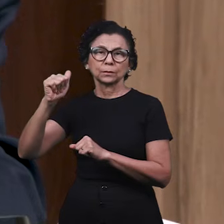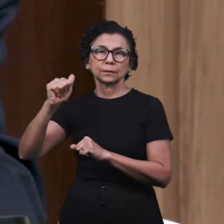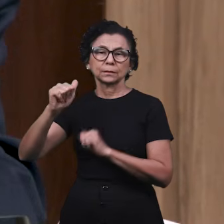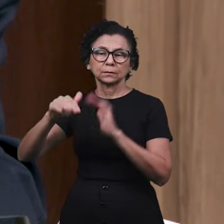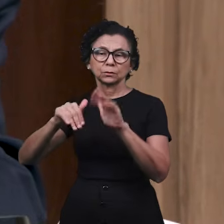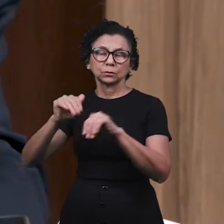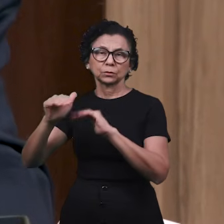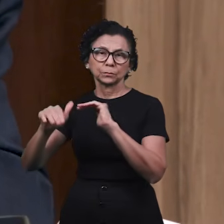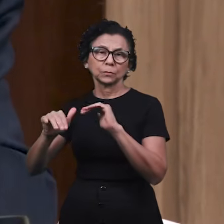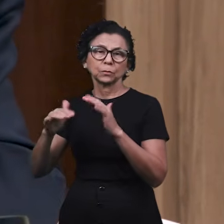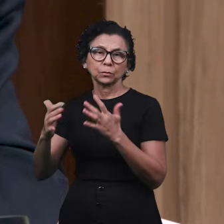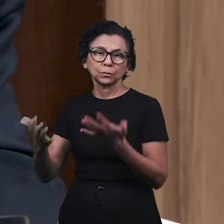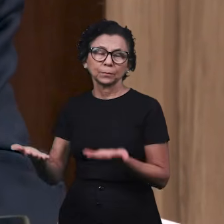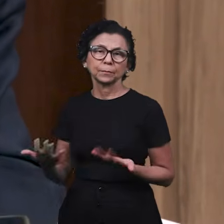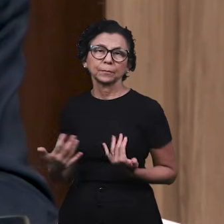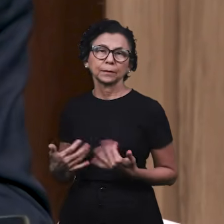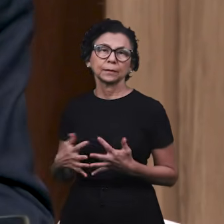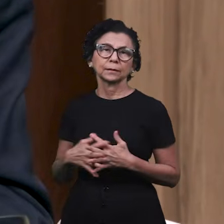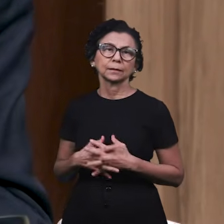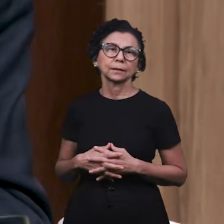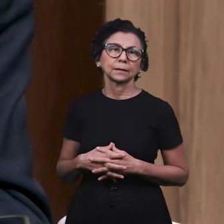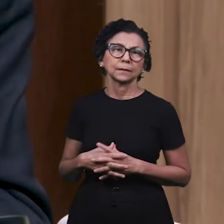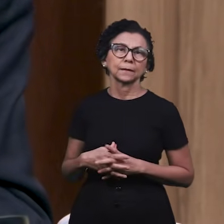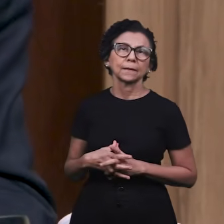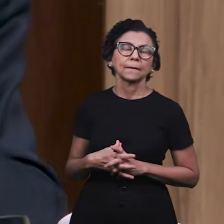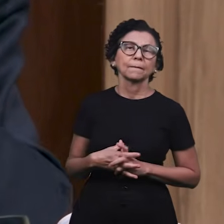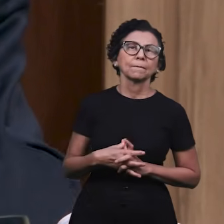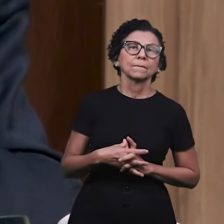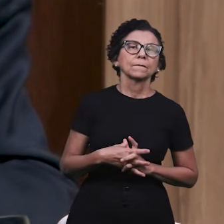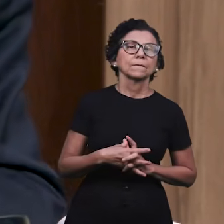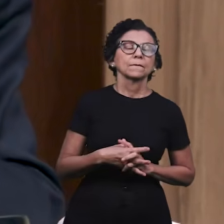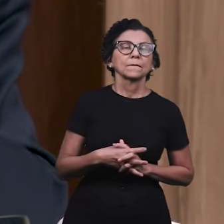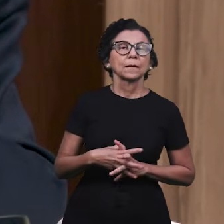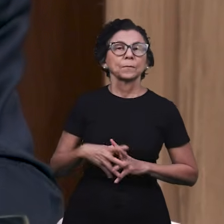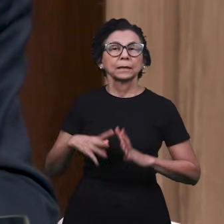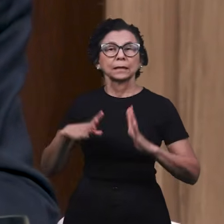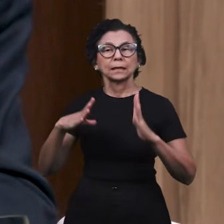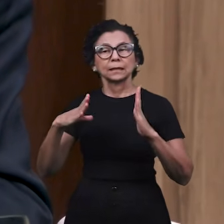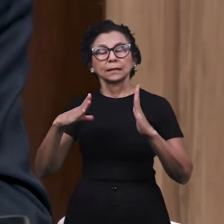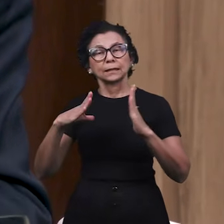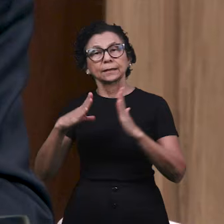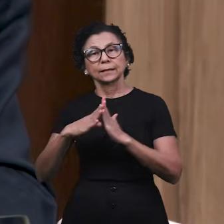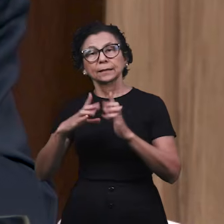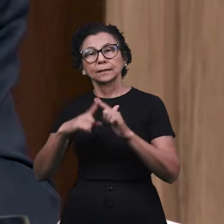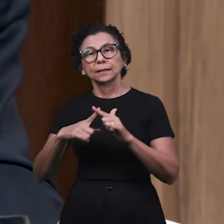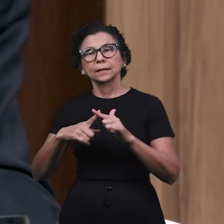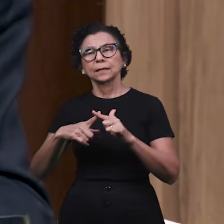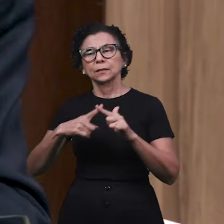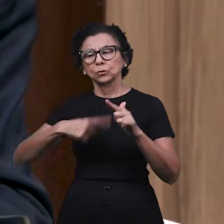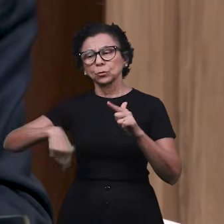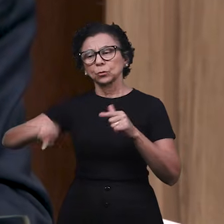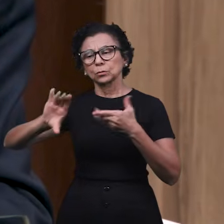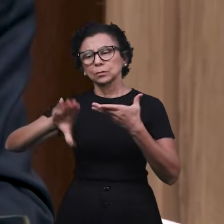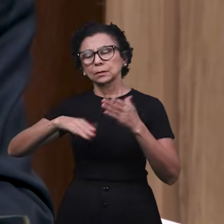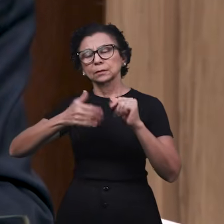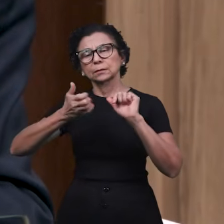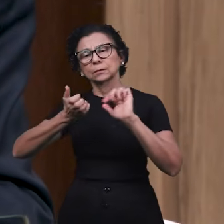para contribuírem para que a igreja cante os louvores com